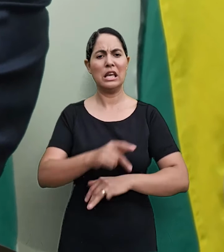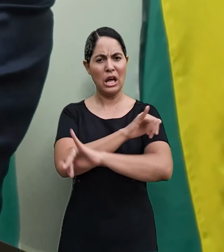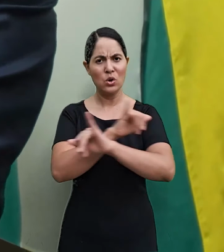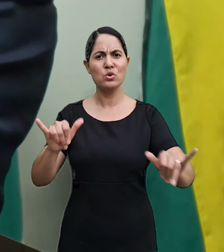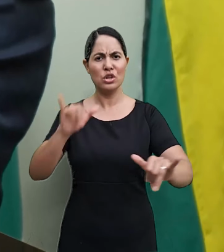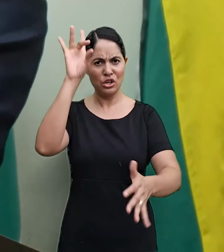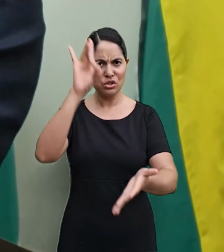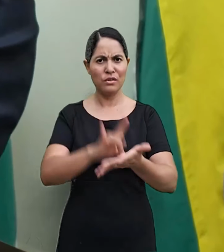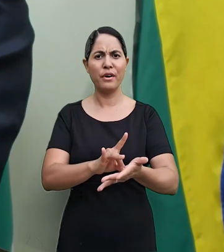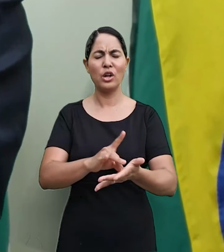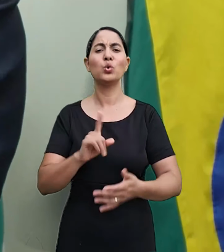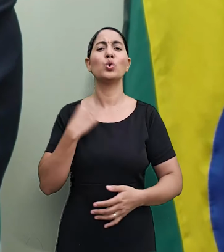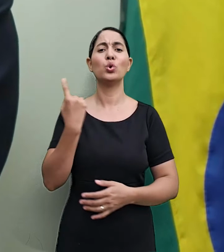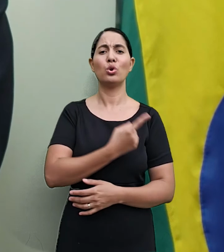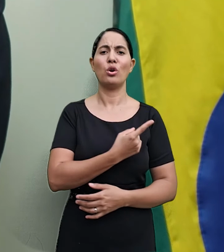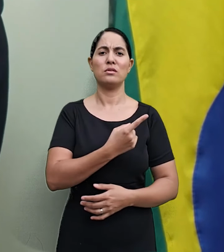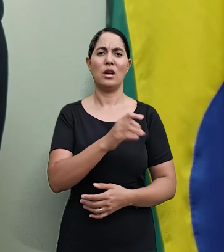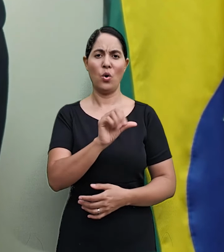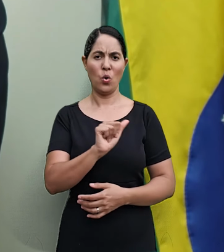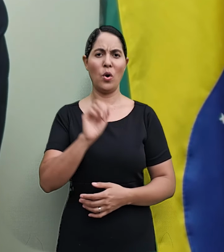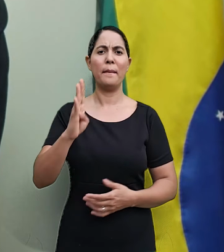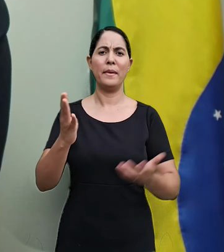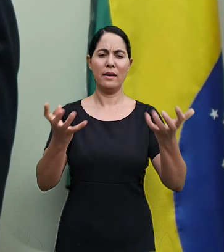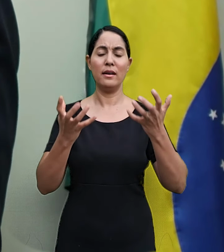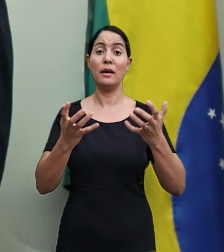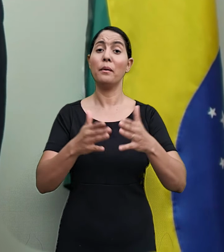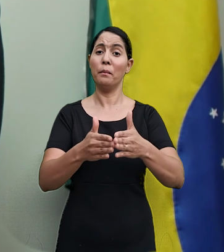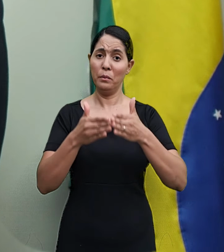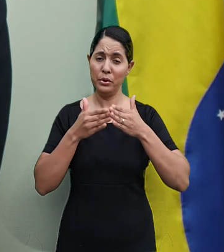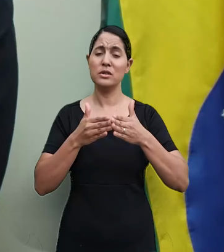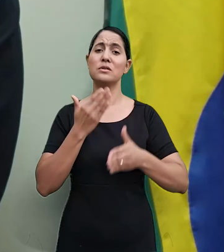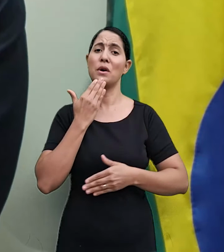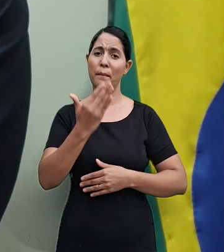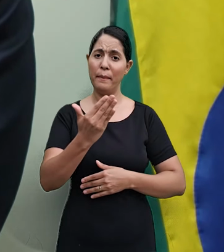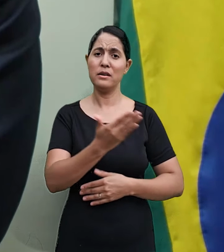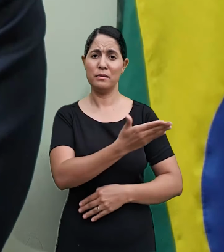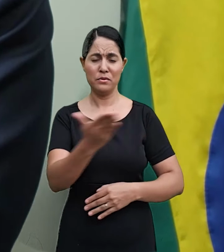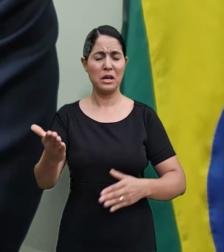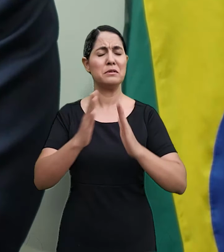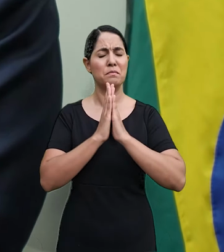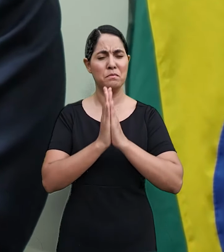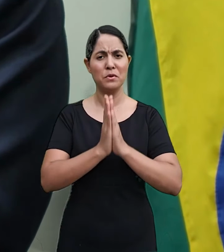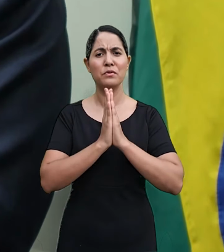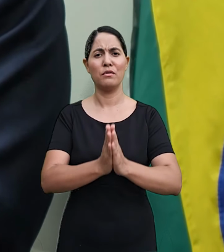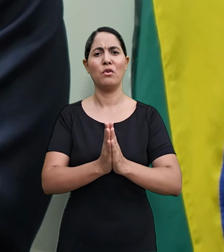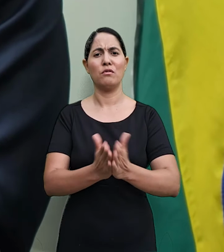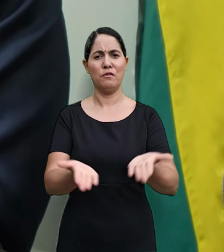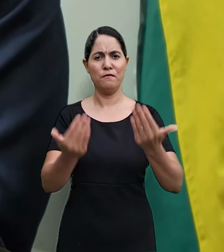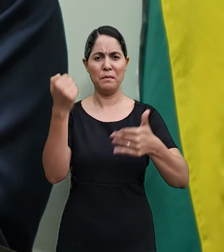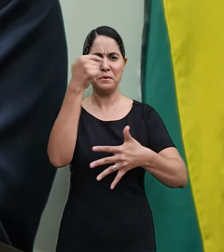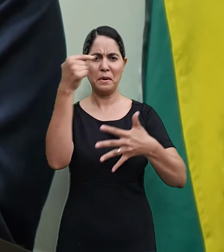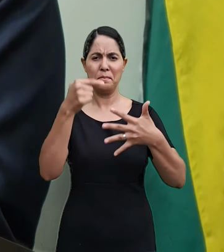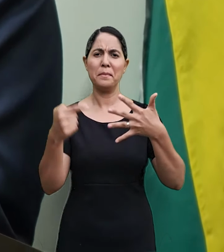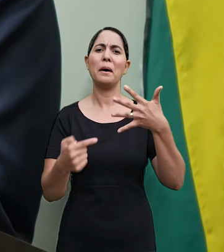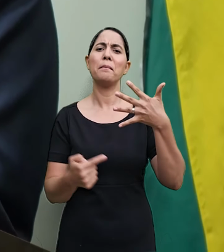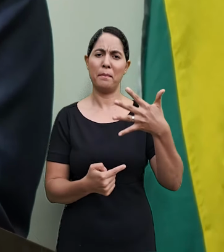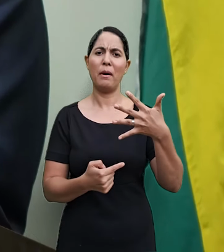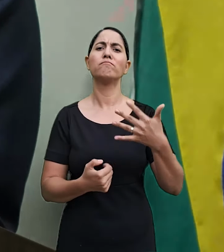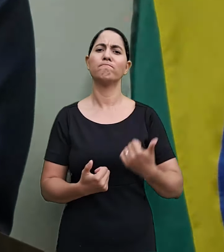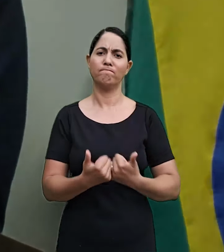seguir dizendo o que quer a advocacia do Brasil, eu peço, por favor, a confiança e a aclamação dessas bandeiras.